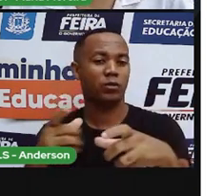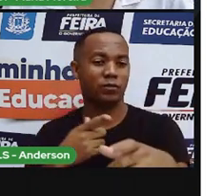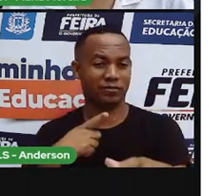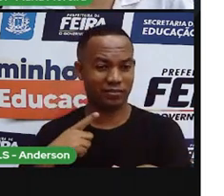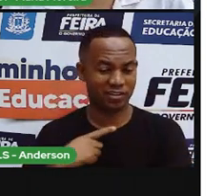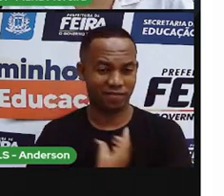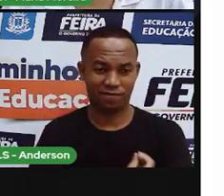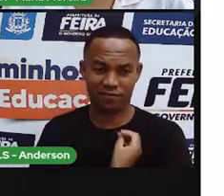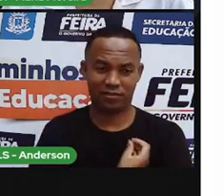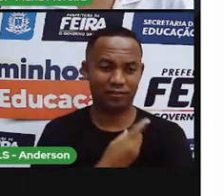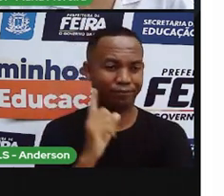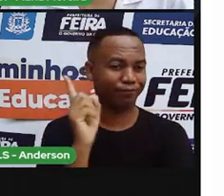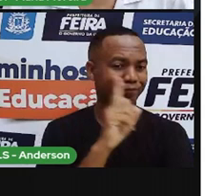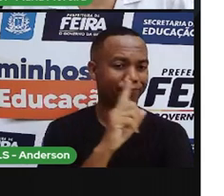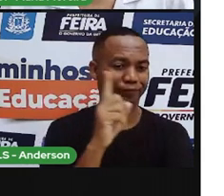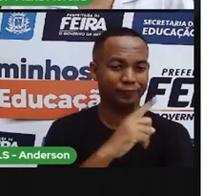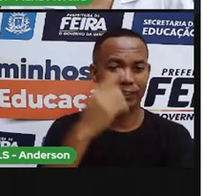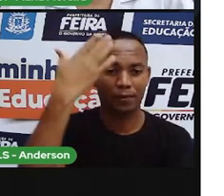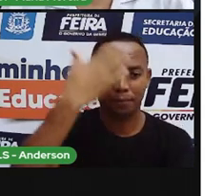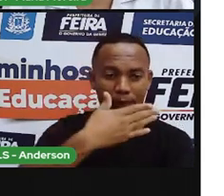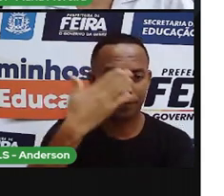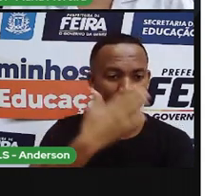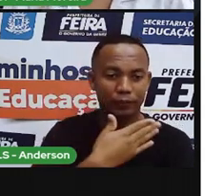vida em outros planetas, né? Então,